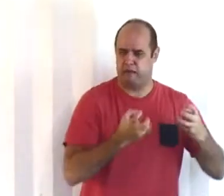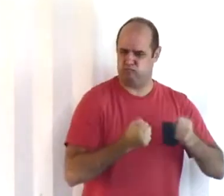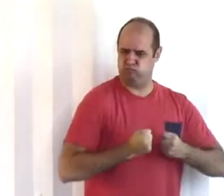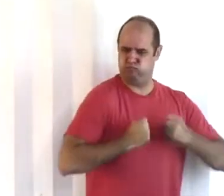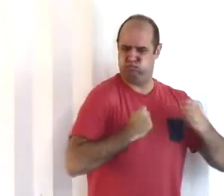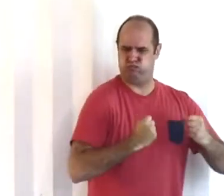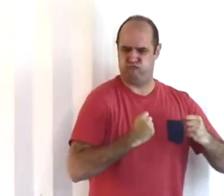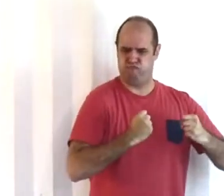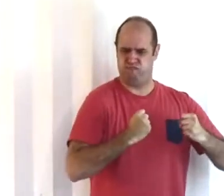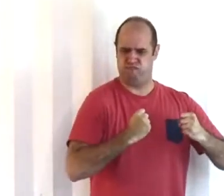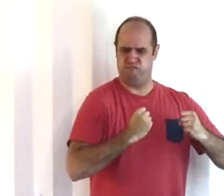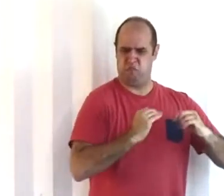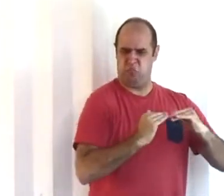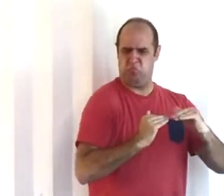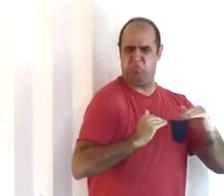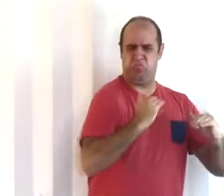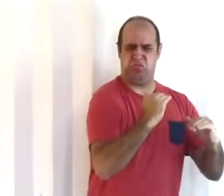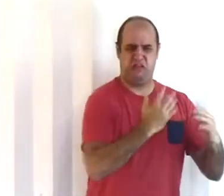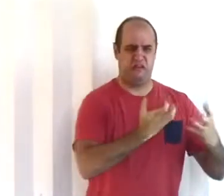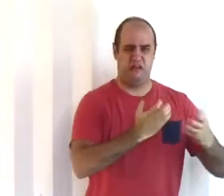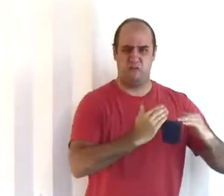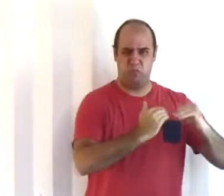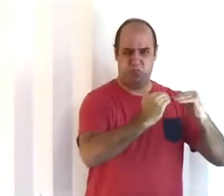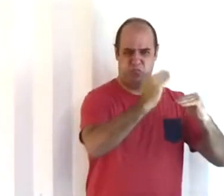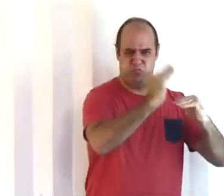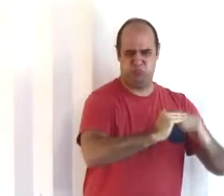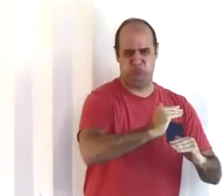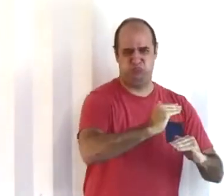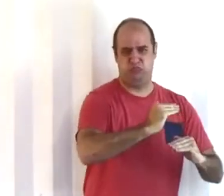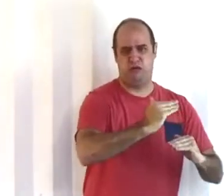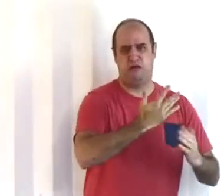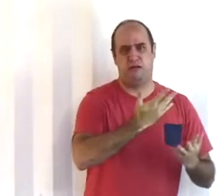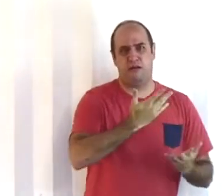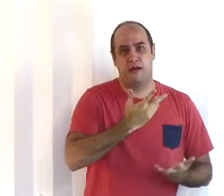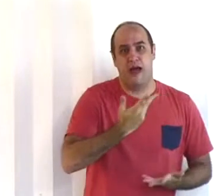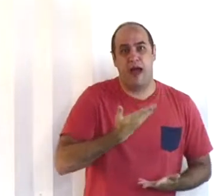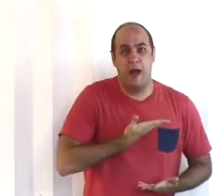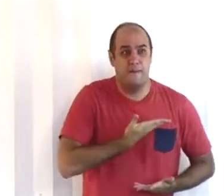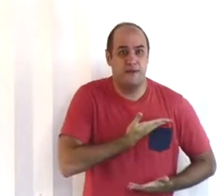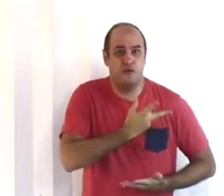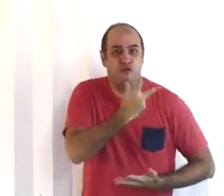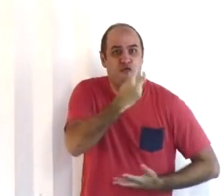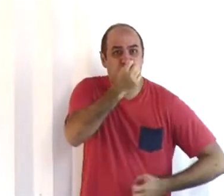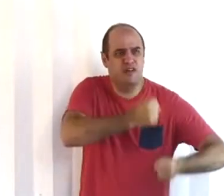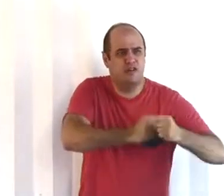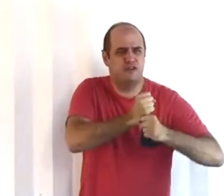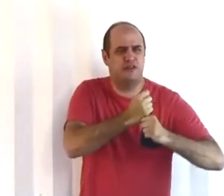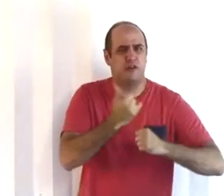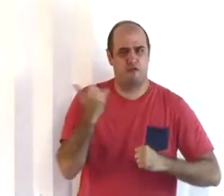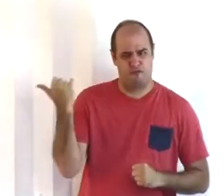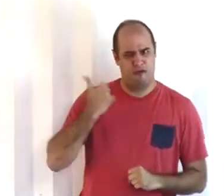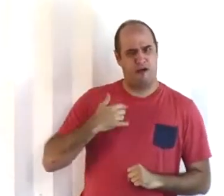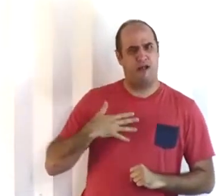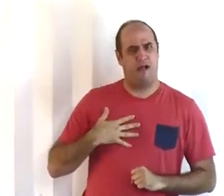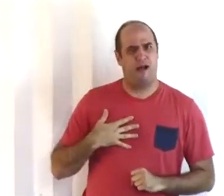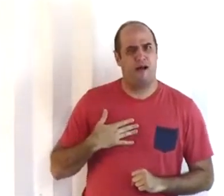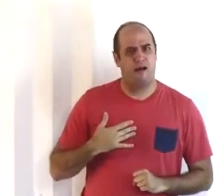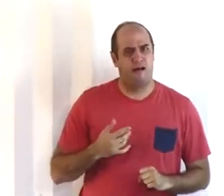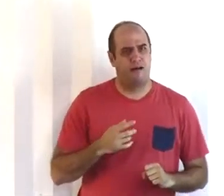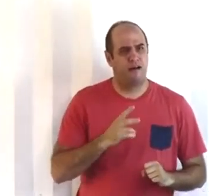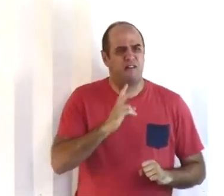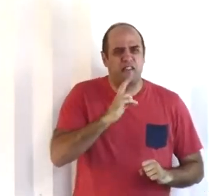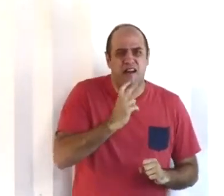vezes traem amizades de mais de 20 anos, como eu fiquei sabendo há muito pouco tempo atrás, de uma traição